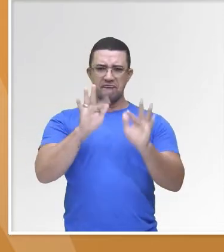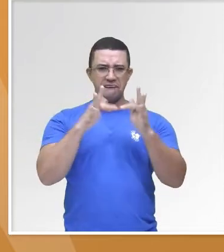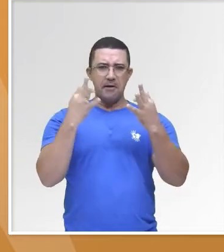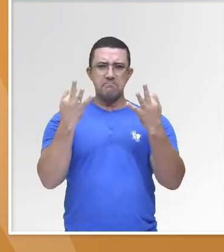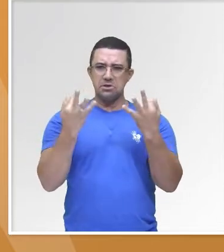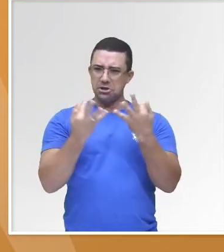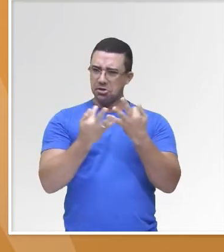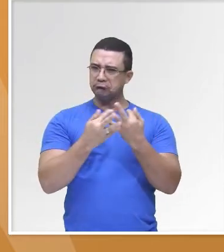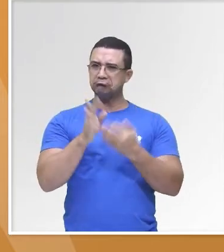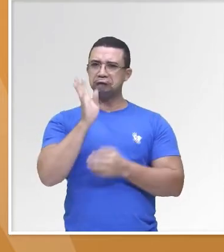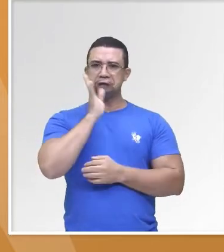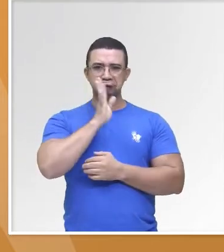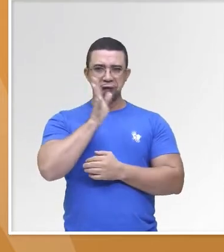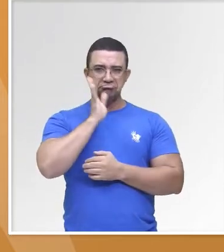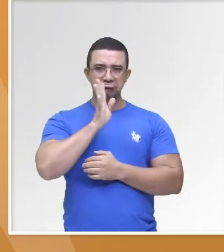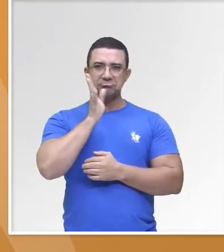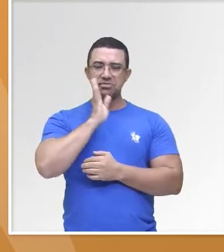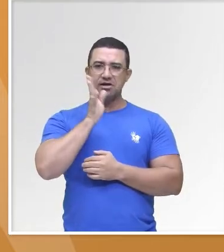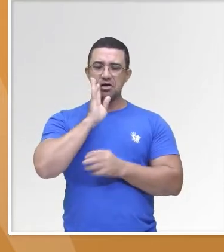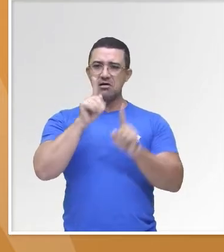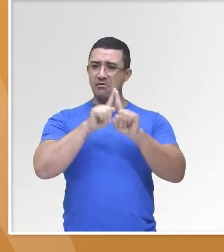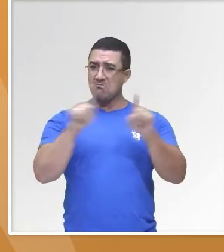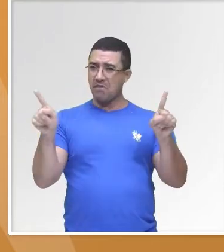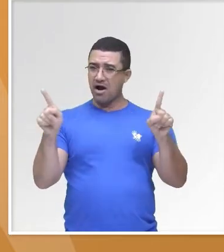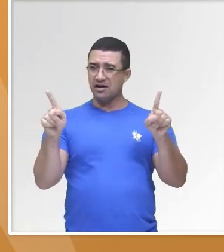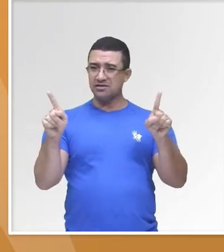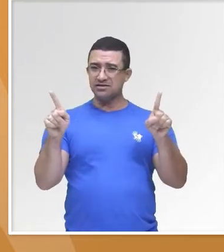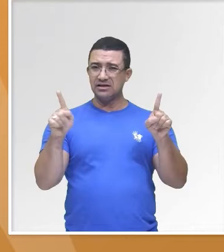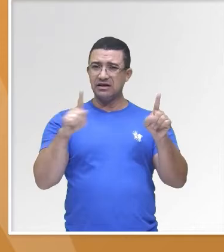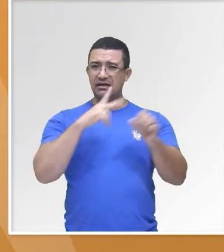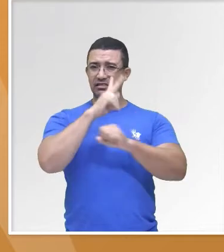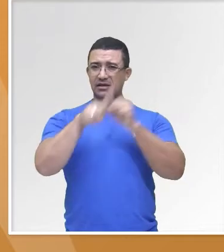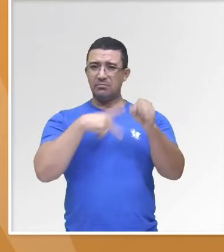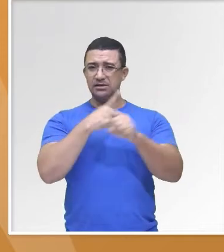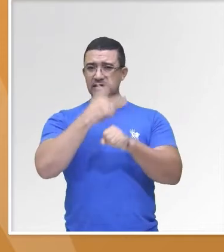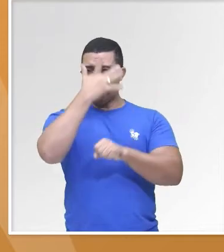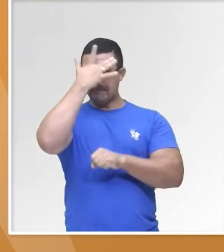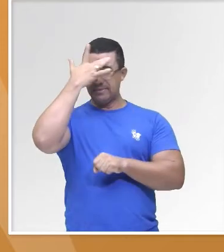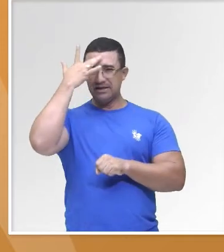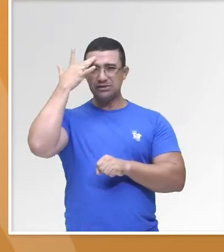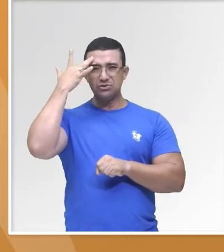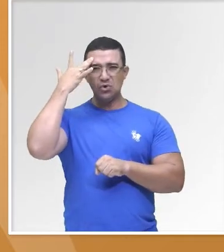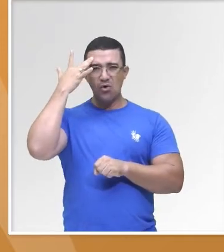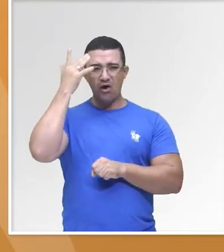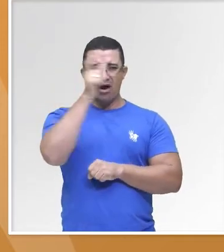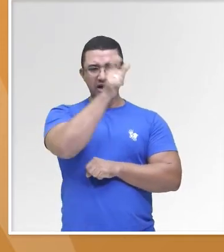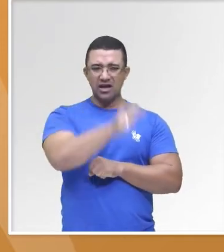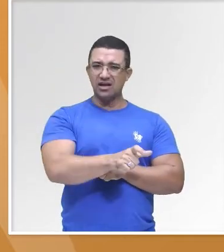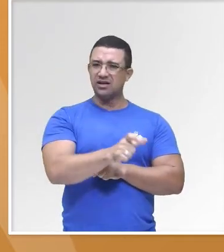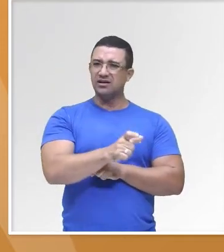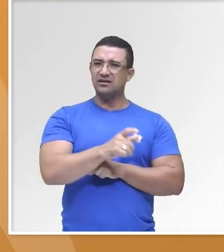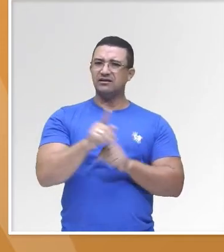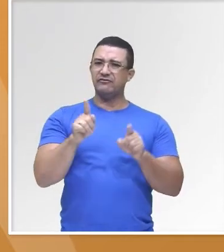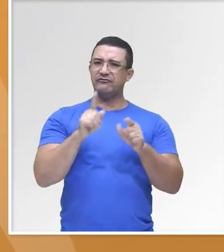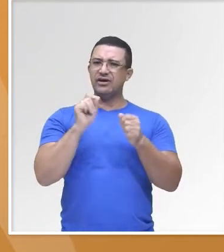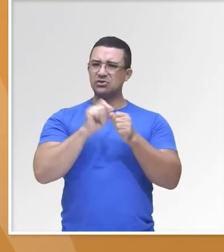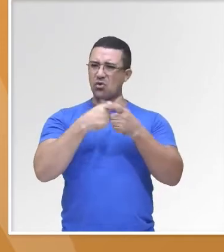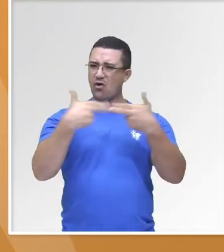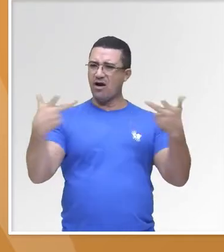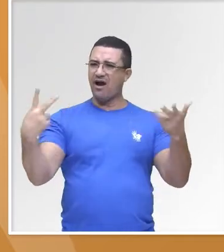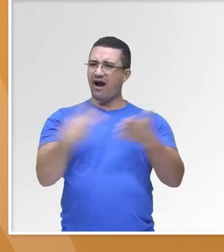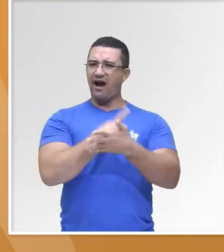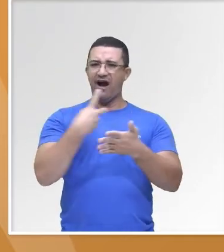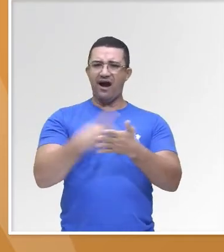bacana e, de repente, houve uma desestruturação familiar, essa pessoa se envolveu com o que não é bacana, trouxe prejuízos para